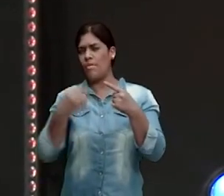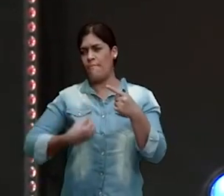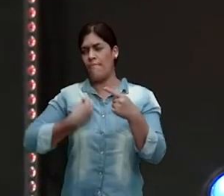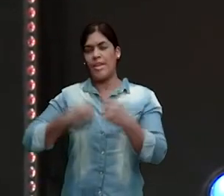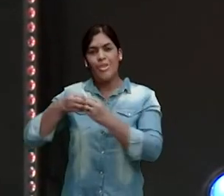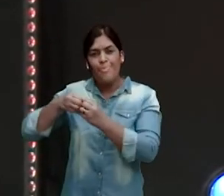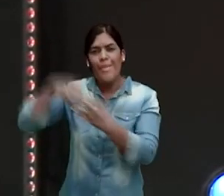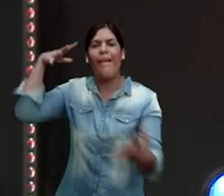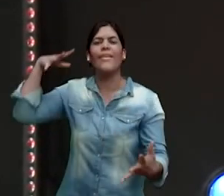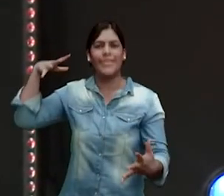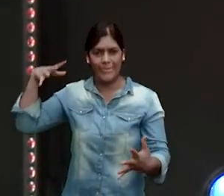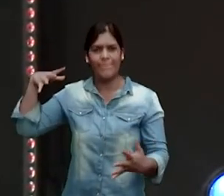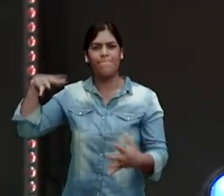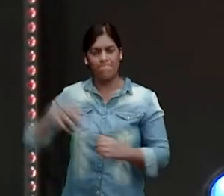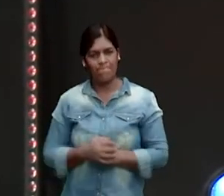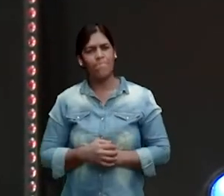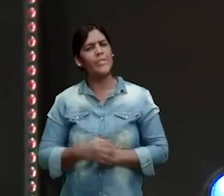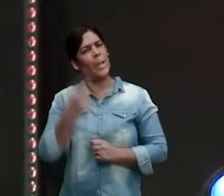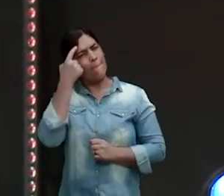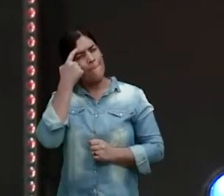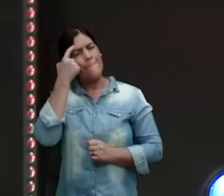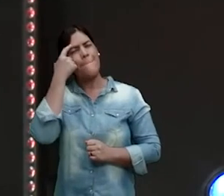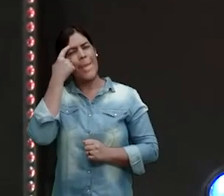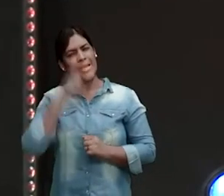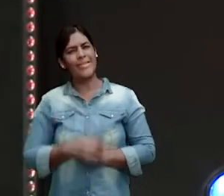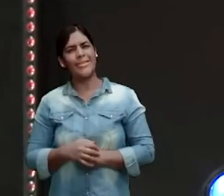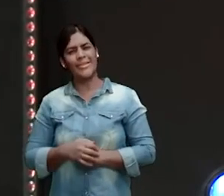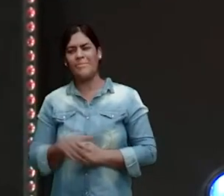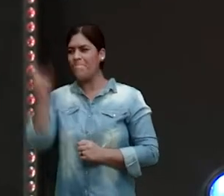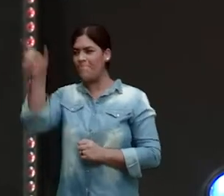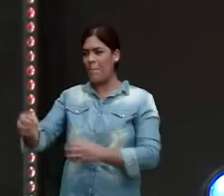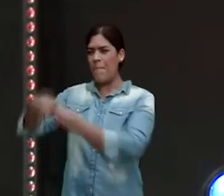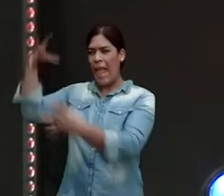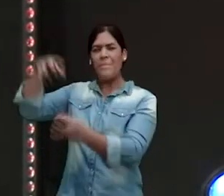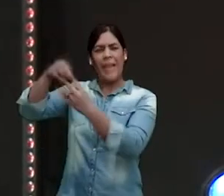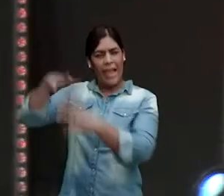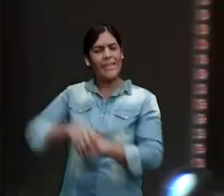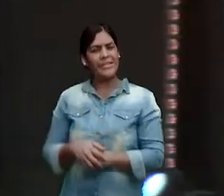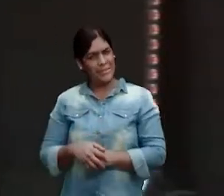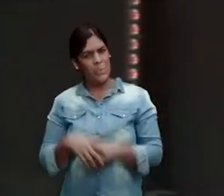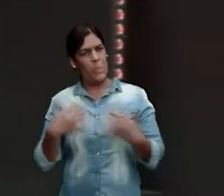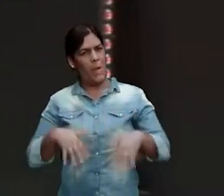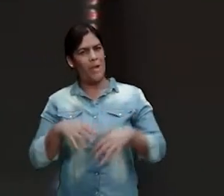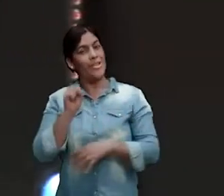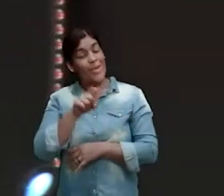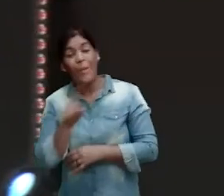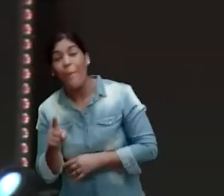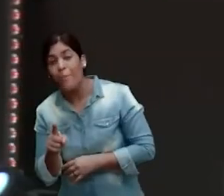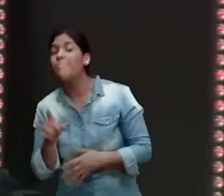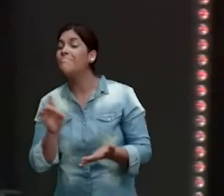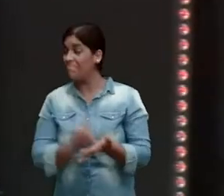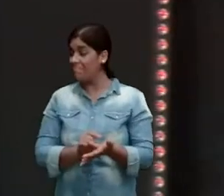milagrosa se alguém para fazer milagre sim ou não e onde já chegou no tanque de